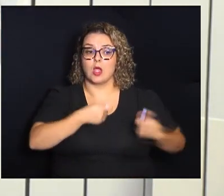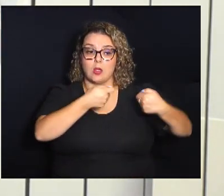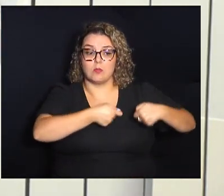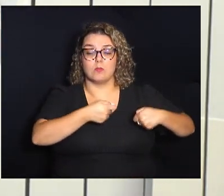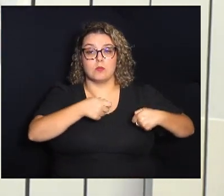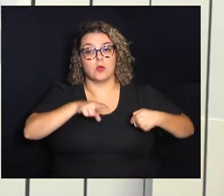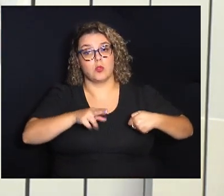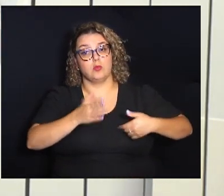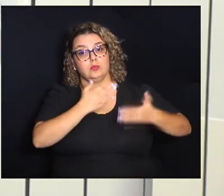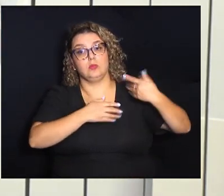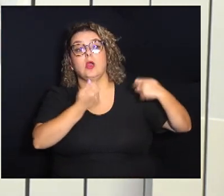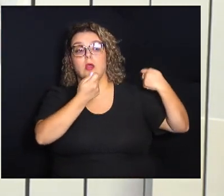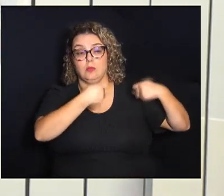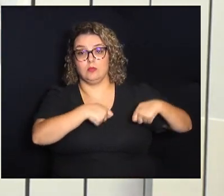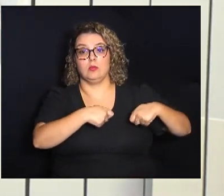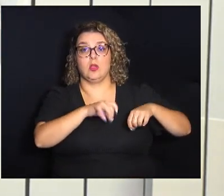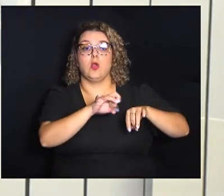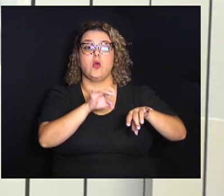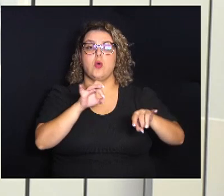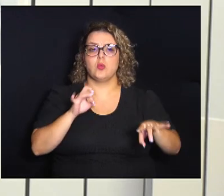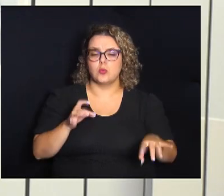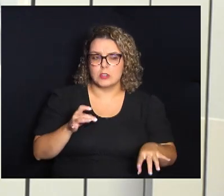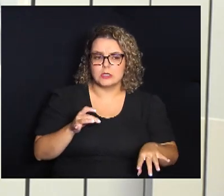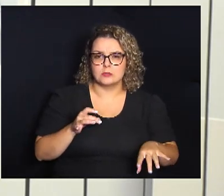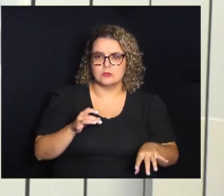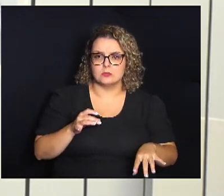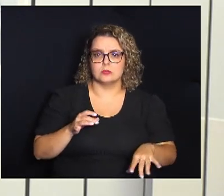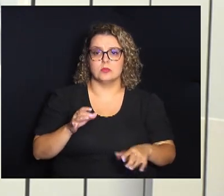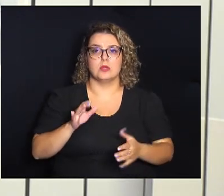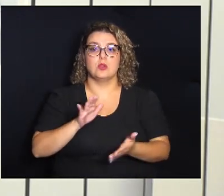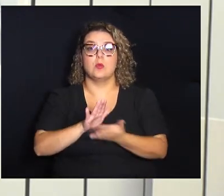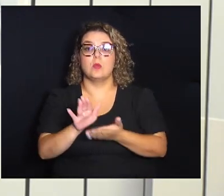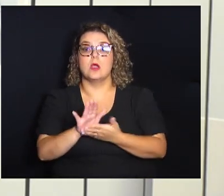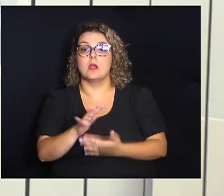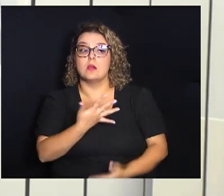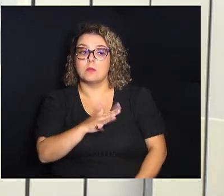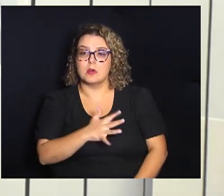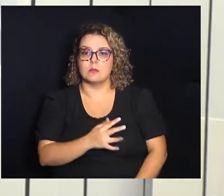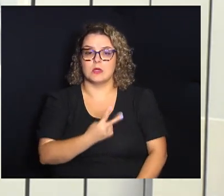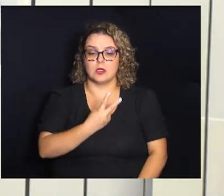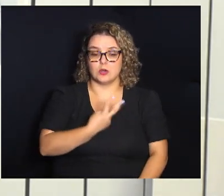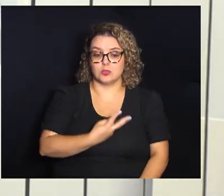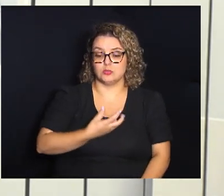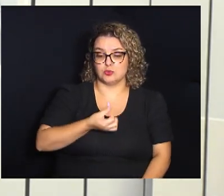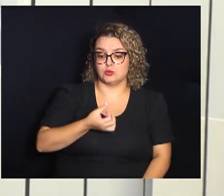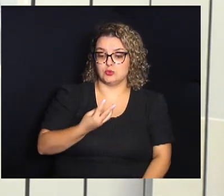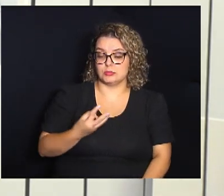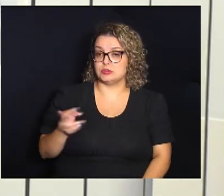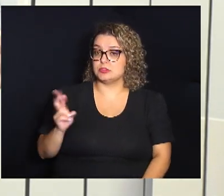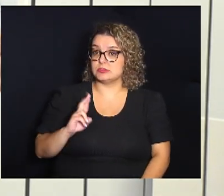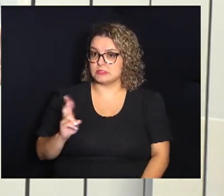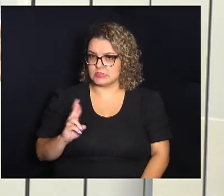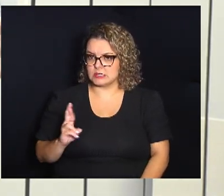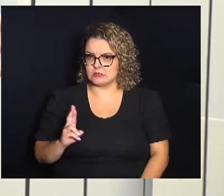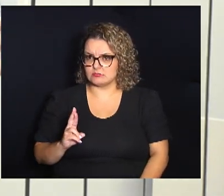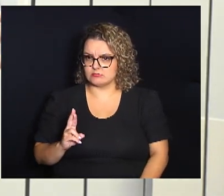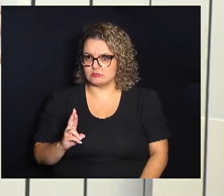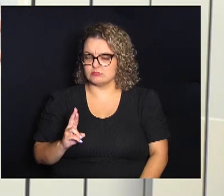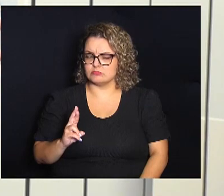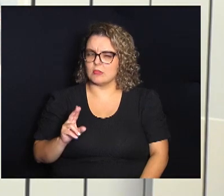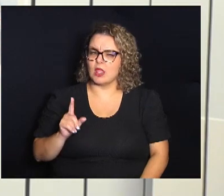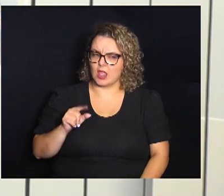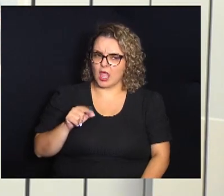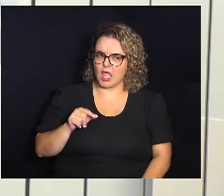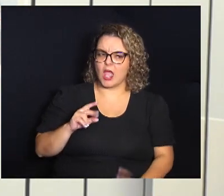apostou de forma online. E o gasto médio é de R$ 263 reais. É um fenômeno que